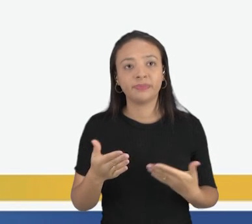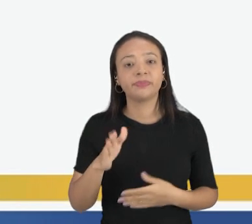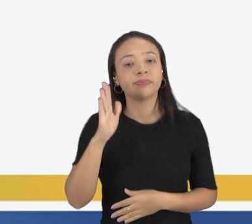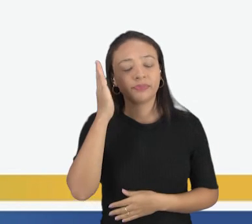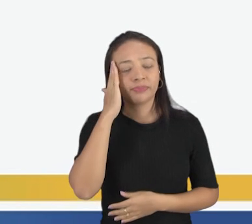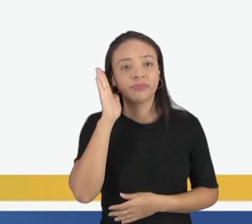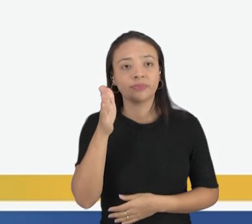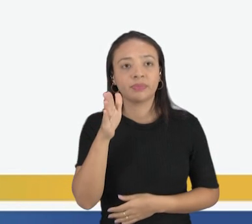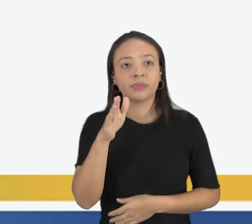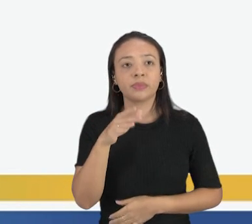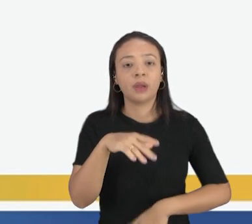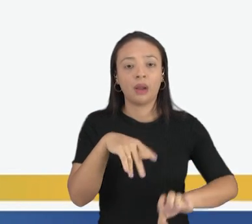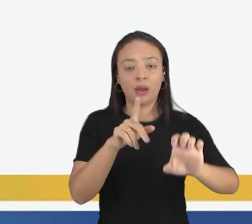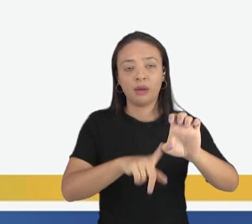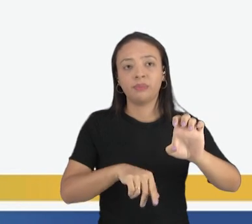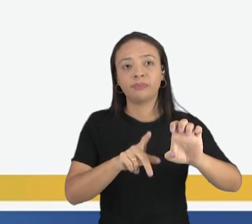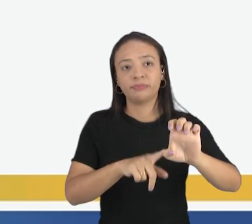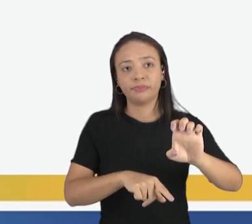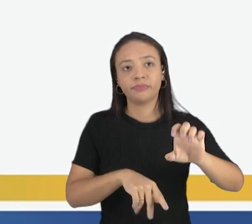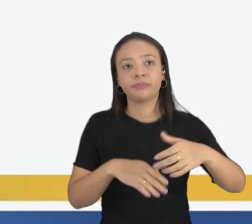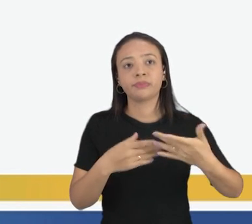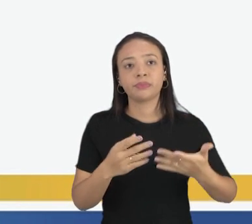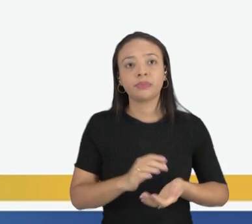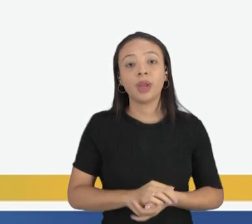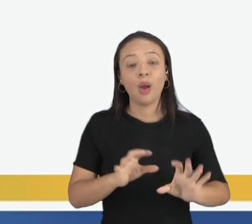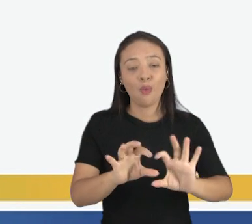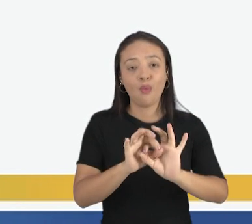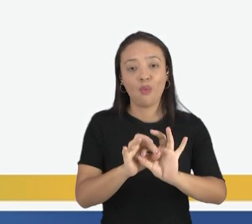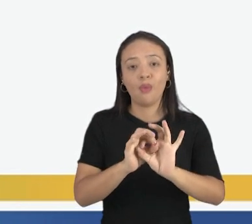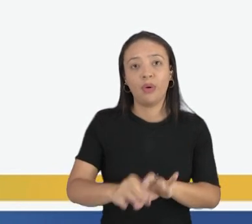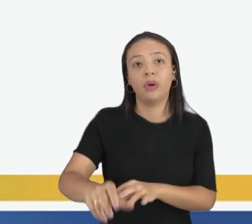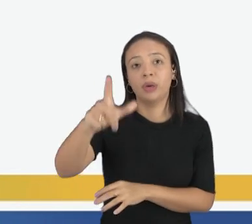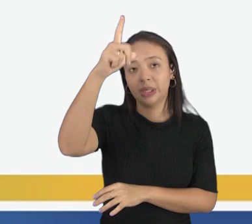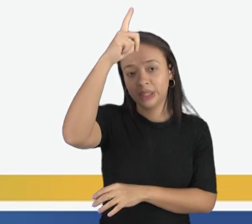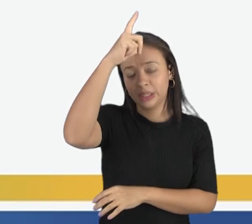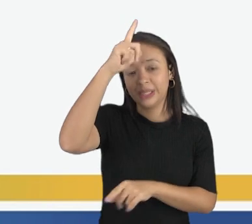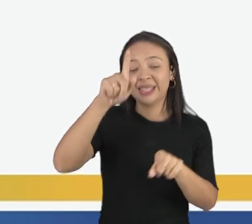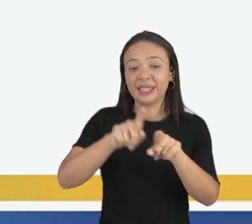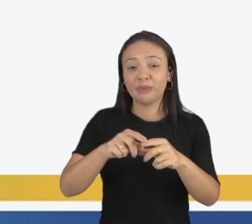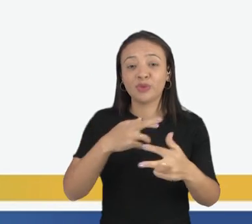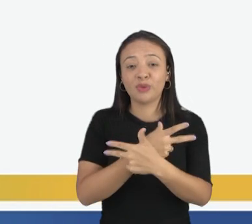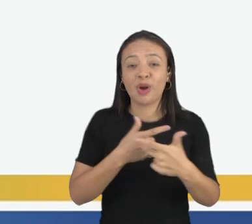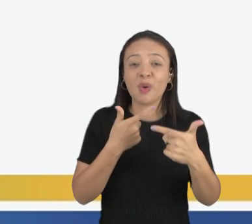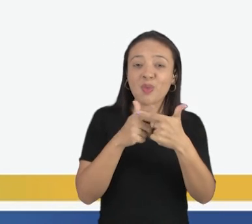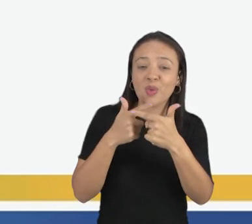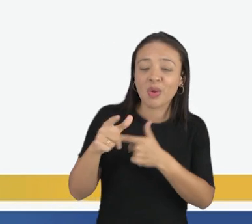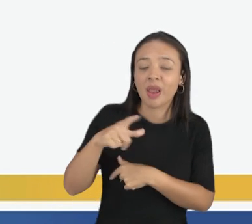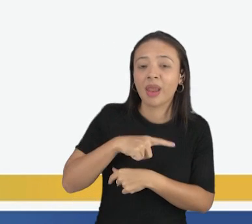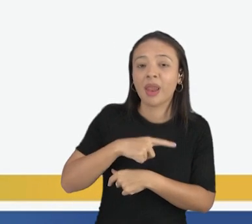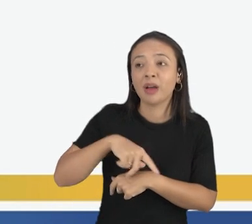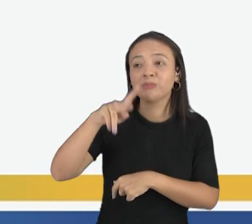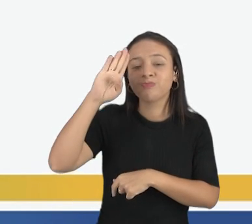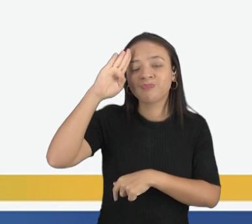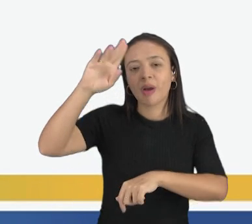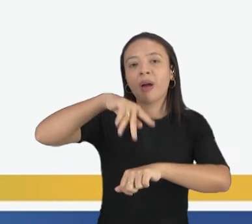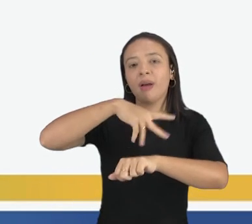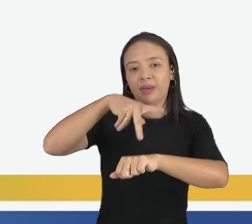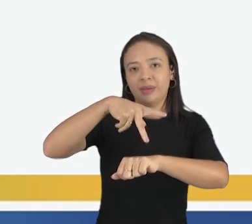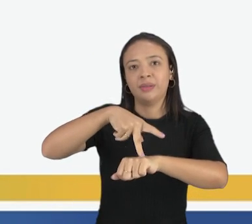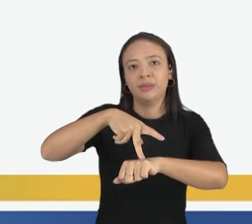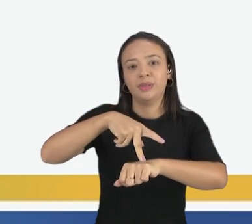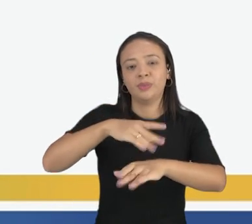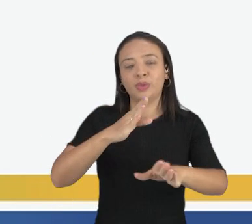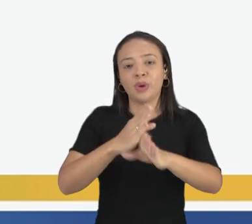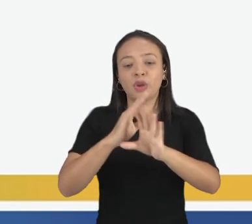aí como alternativa correta a letra E, né? A unificação da Alemanha e os conflitos entre essas potências, né? Pela